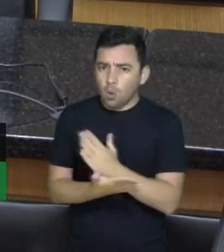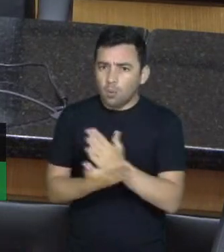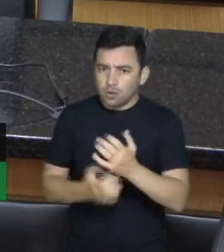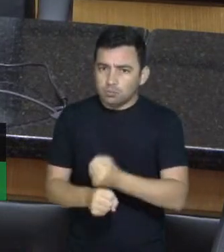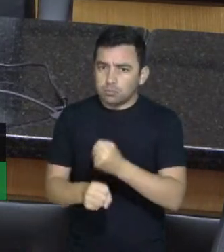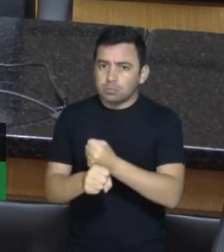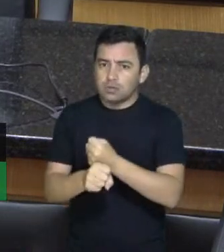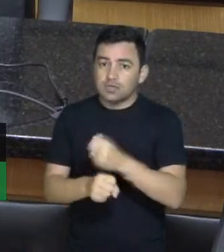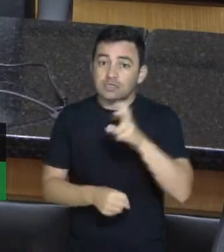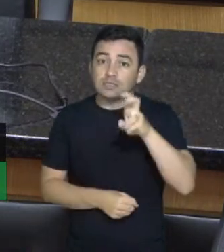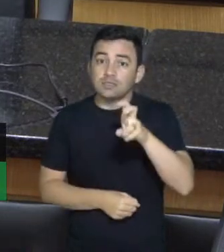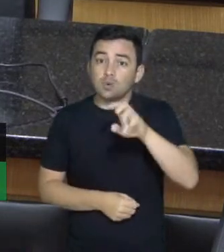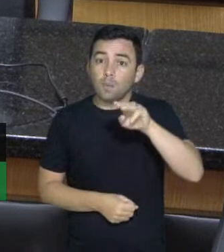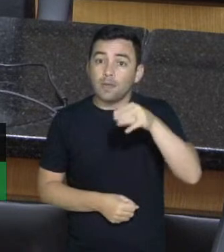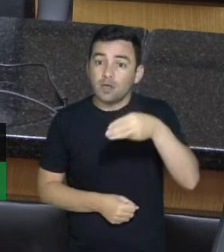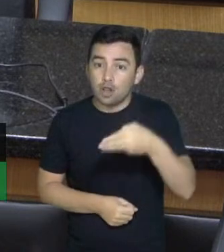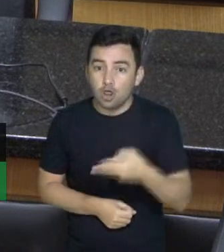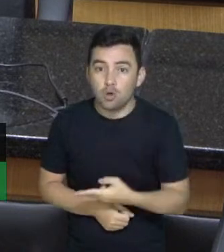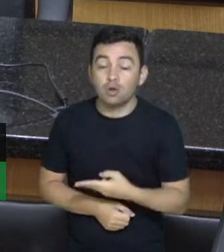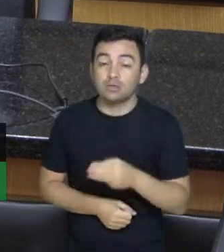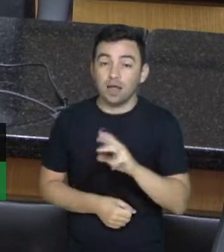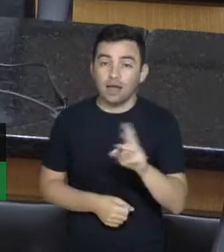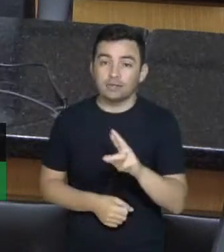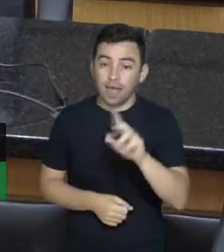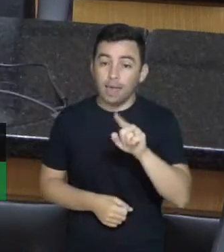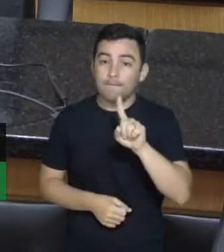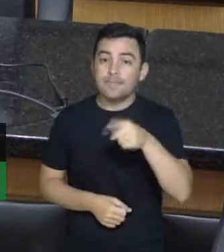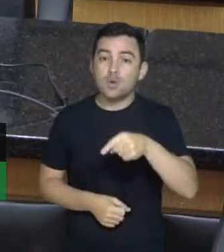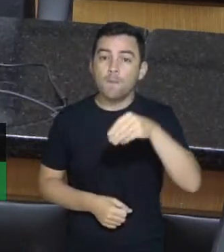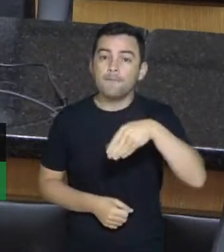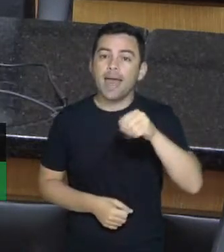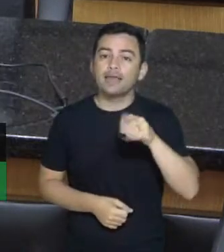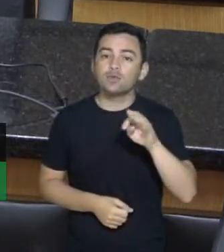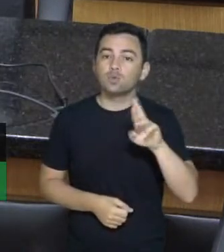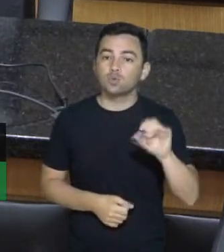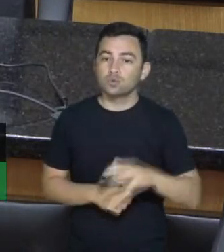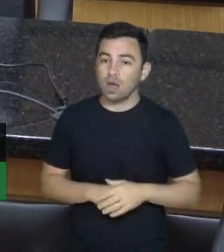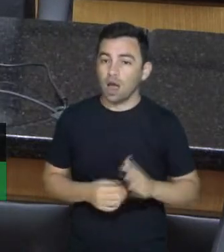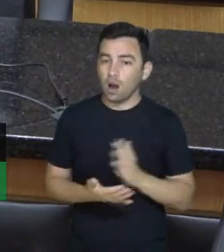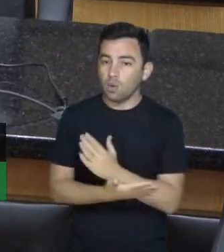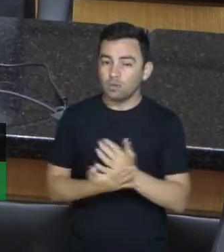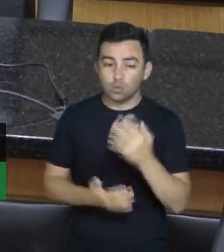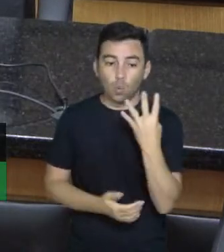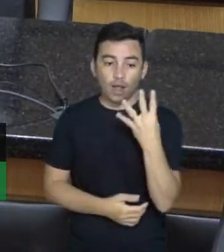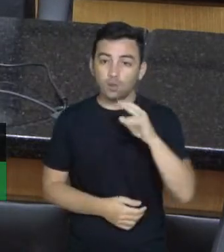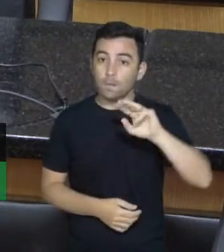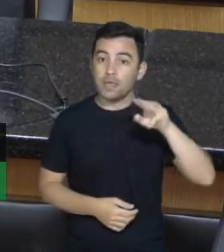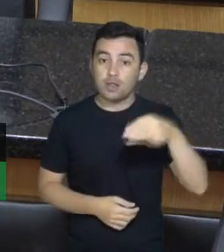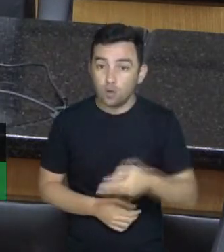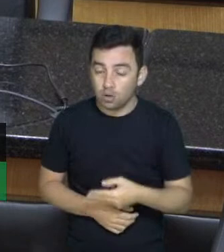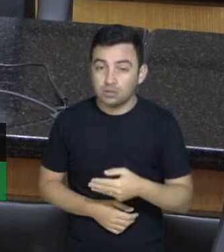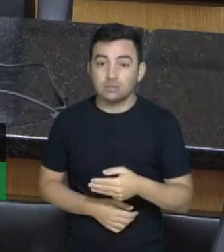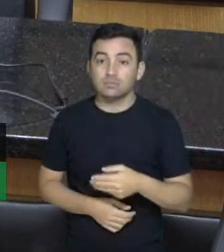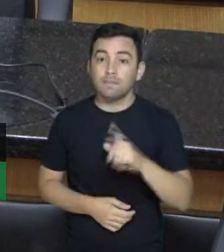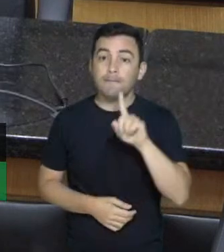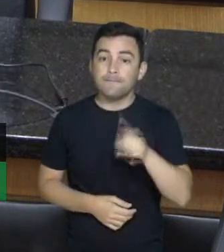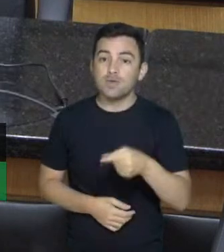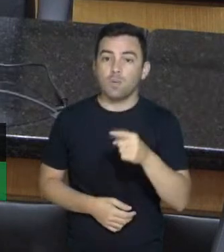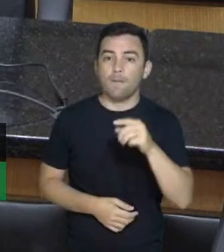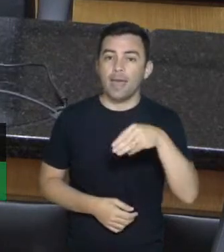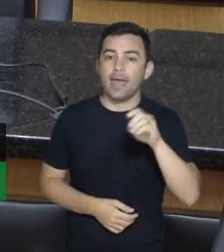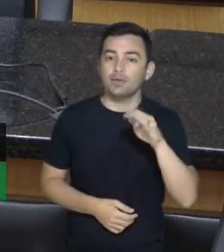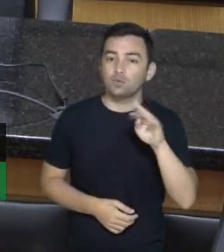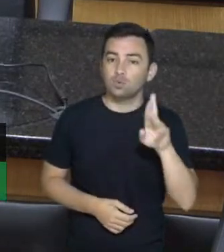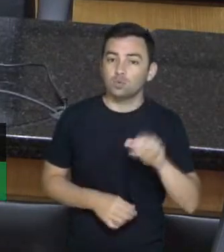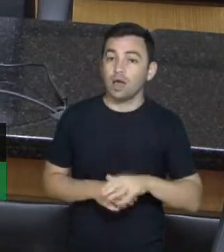custando 5 milhões de mil metros. Tem obras aí custando 4 milhões de mil metros. Tem obras custando 3 milhões de mil metros. quando tem